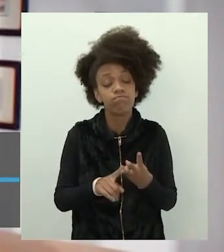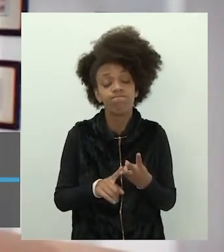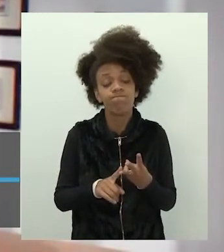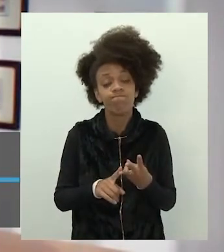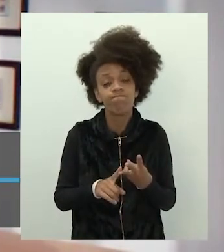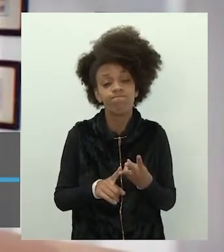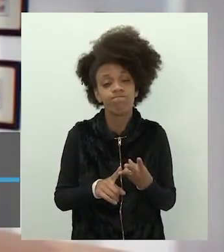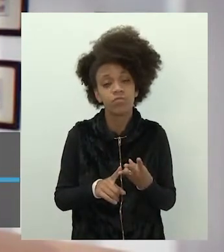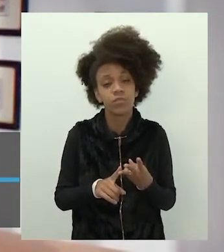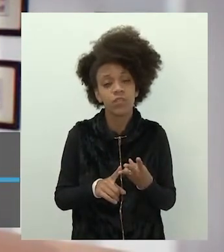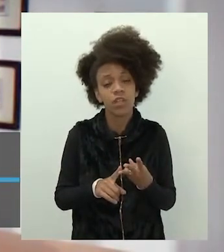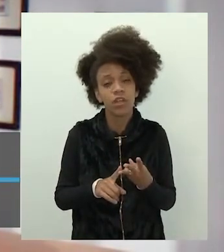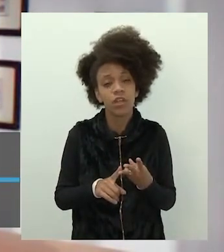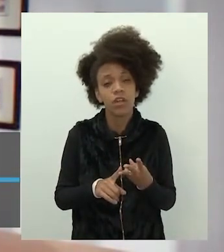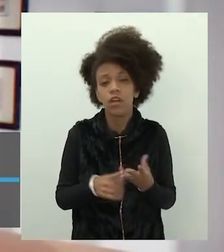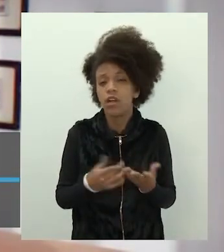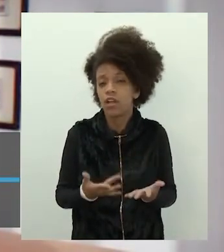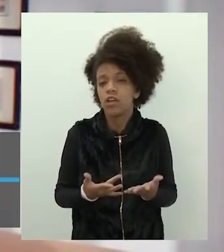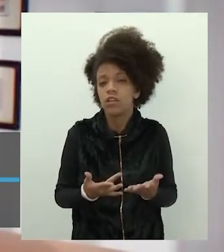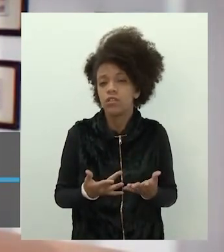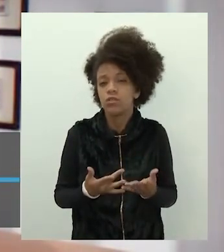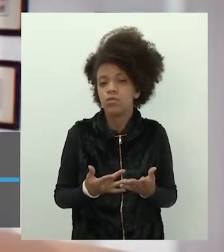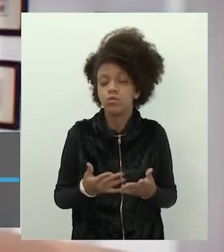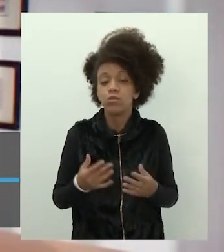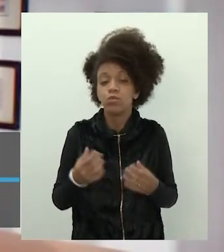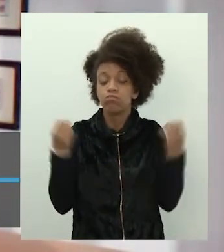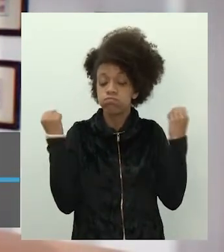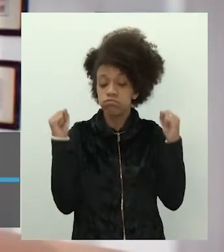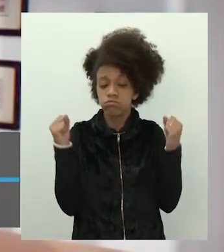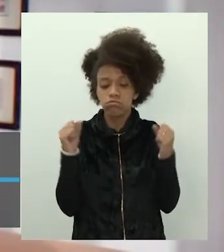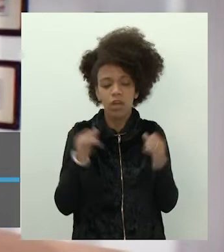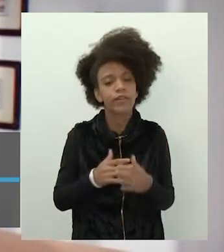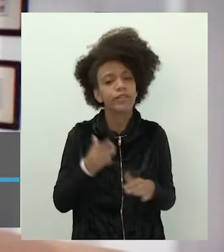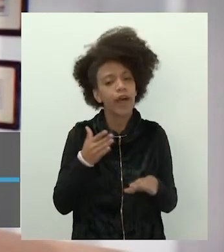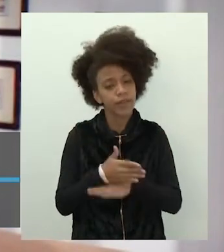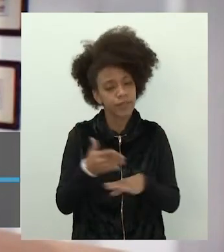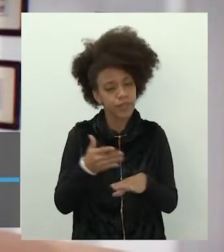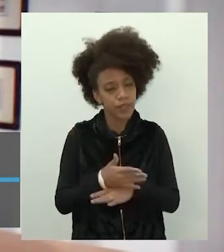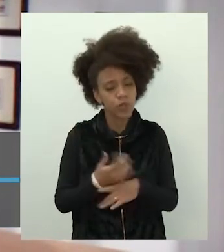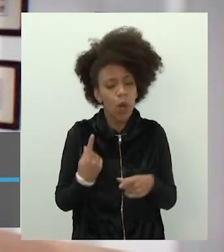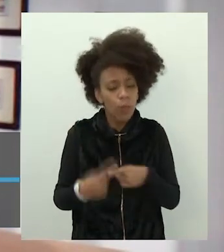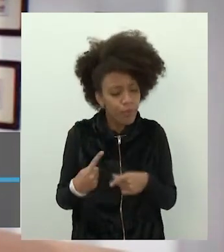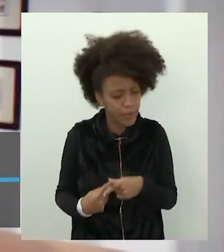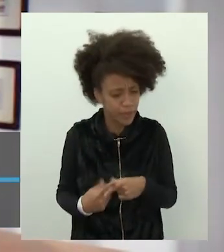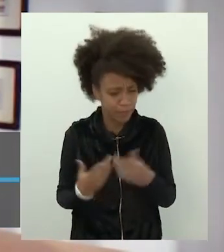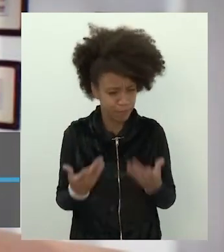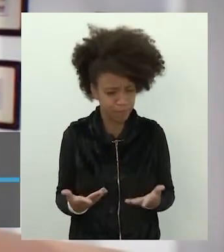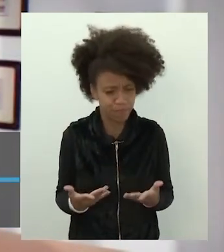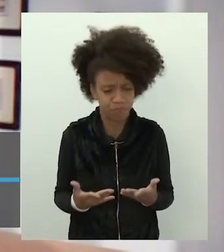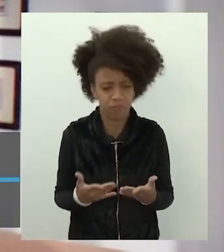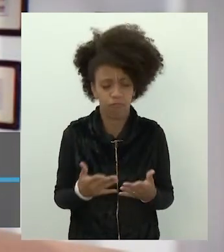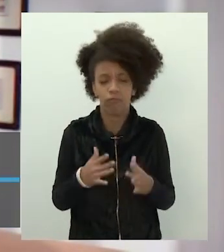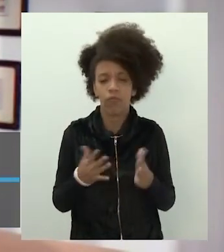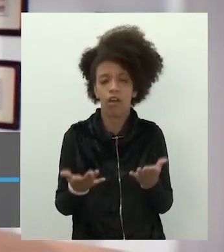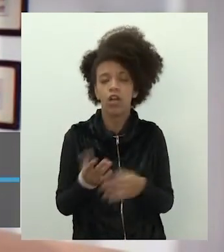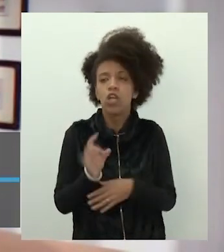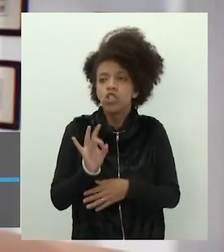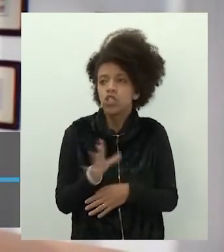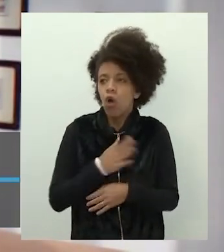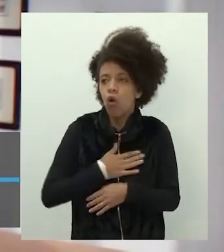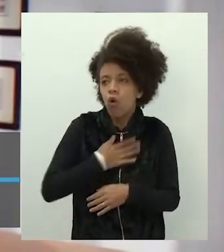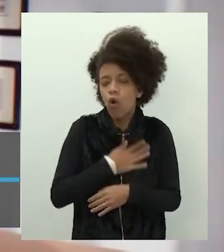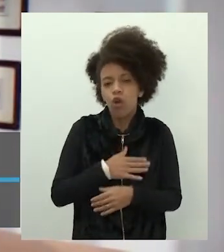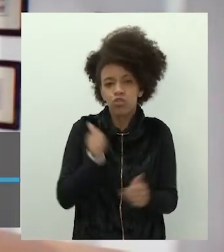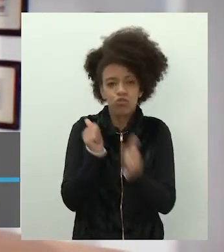a maior parte dos esportes que nós tivermos acesso. Por quê? De repente, eu só gosto de